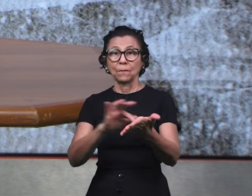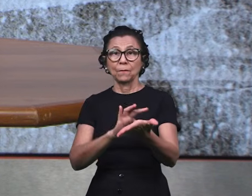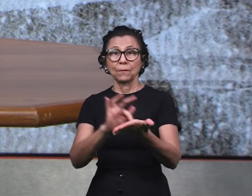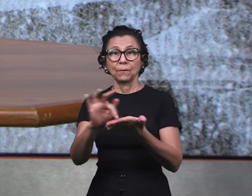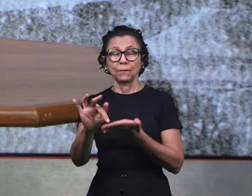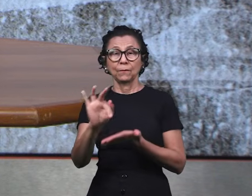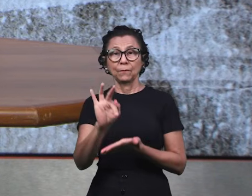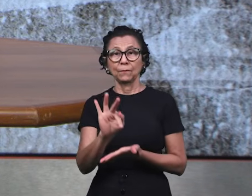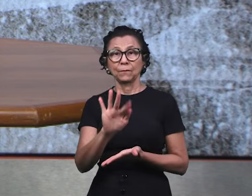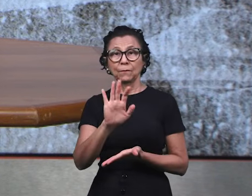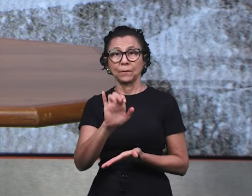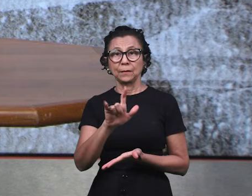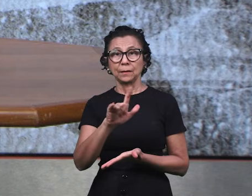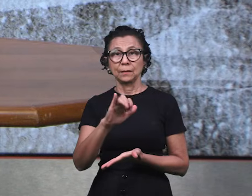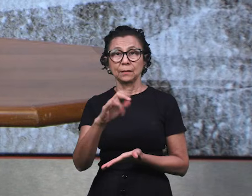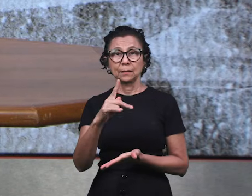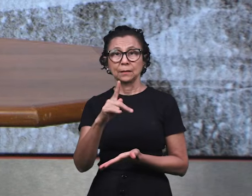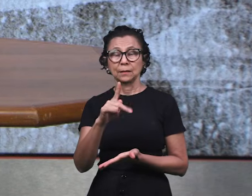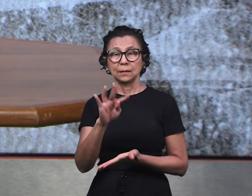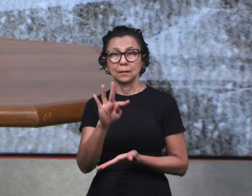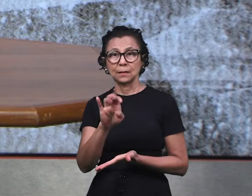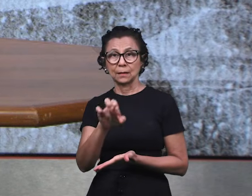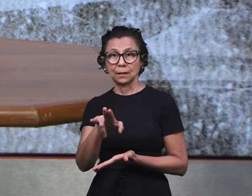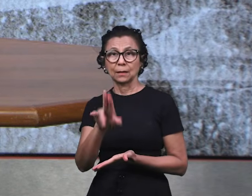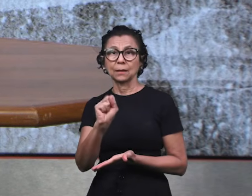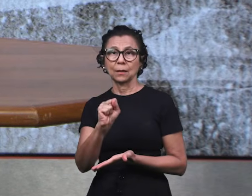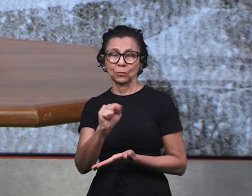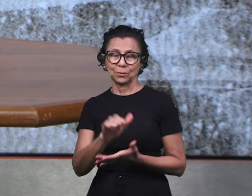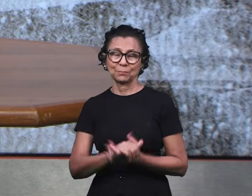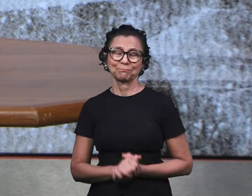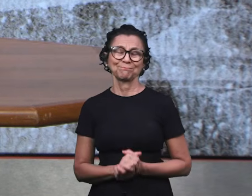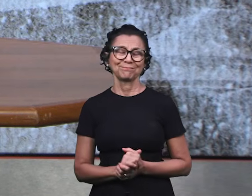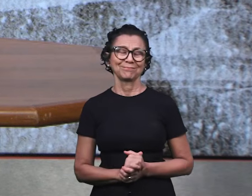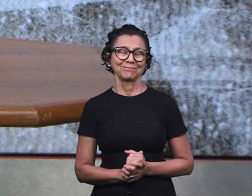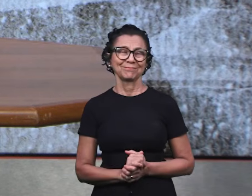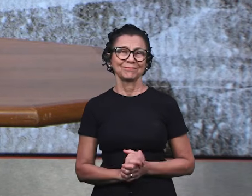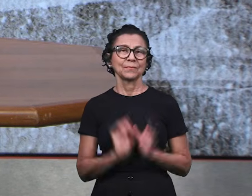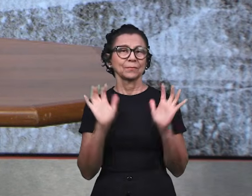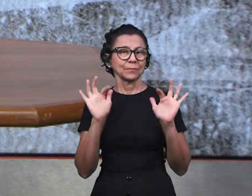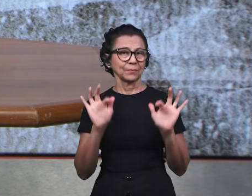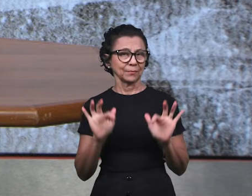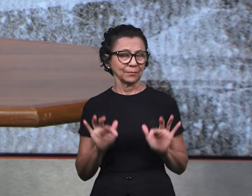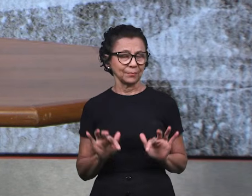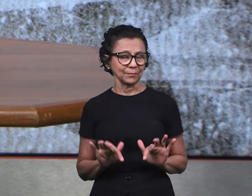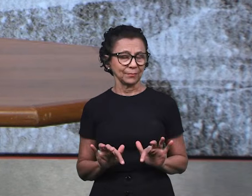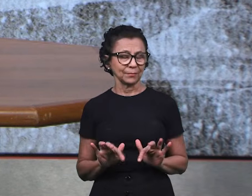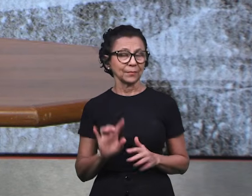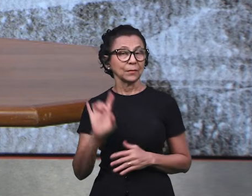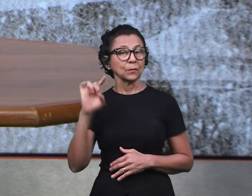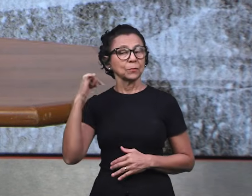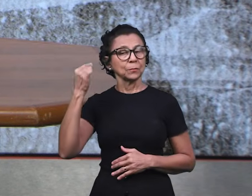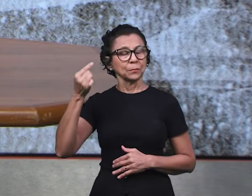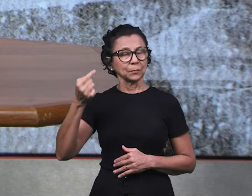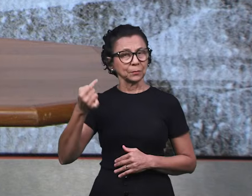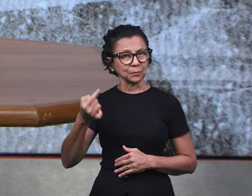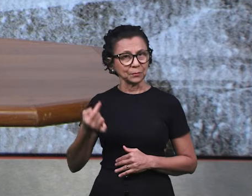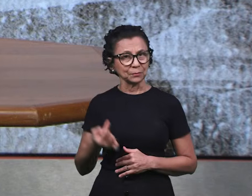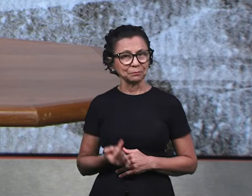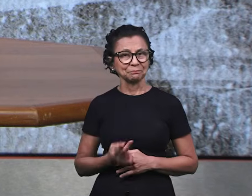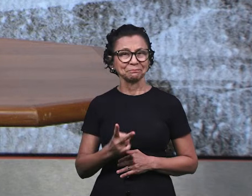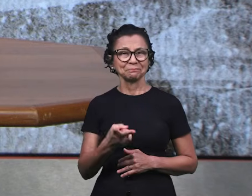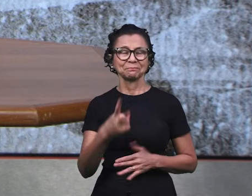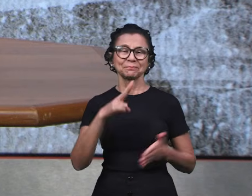aqui o capítulo 27 e vamos encerrando o nosso programa por hoje. E no próximo episódio nós vamos